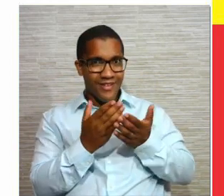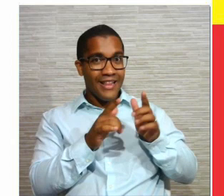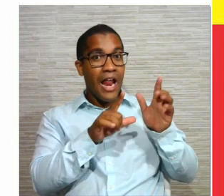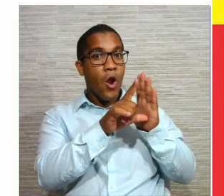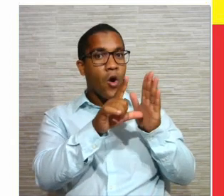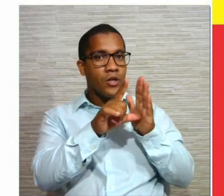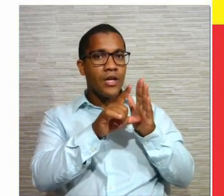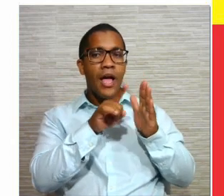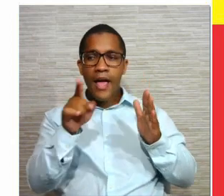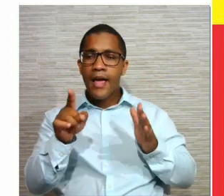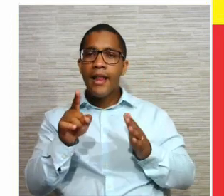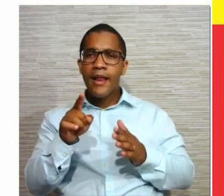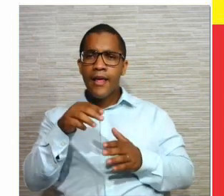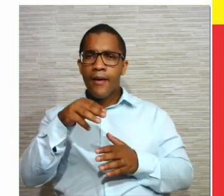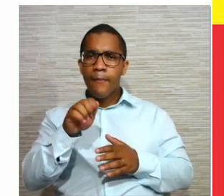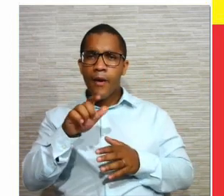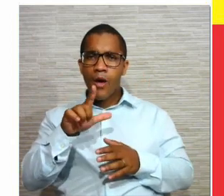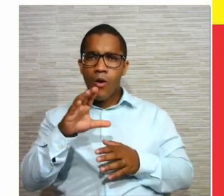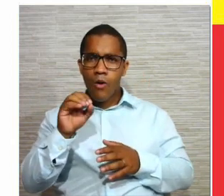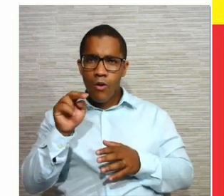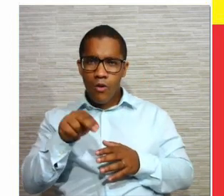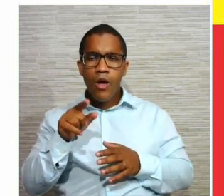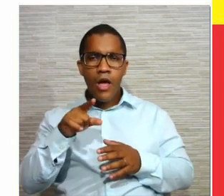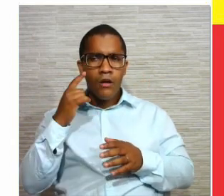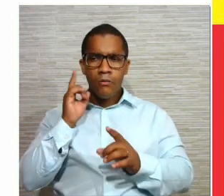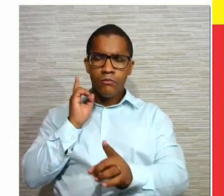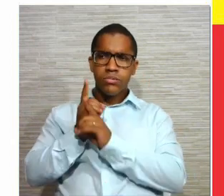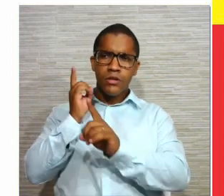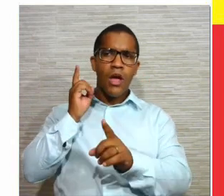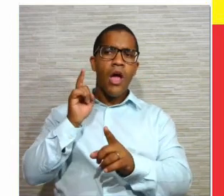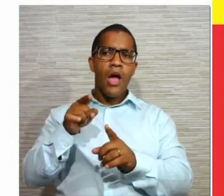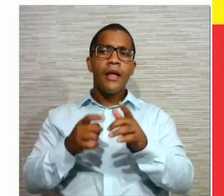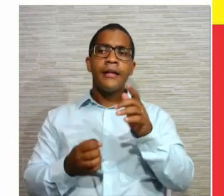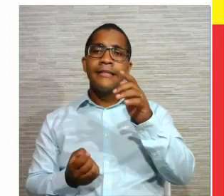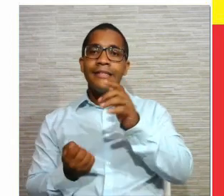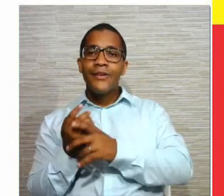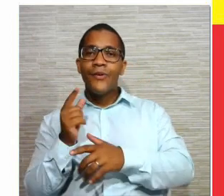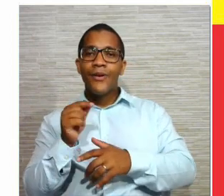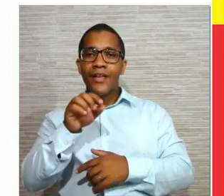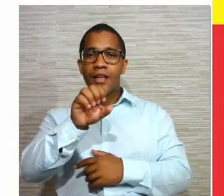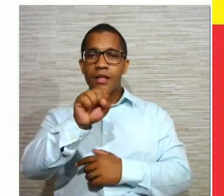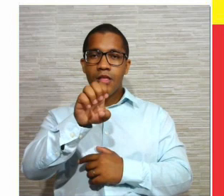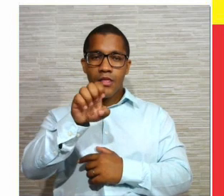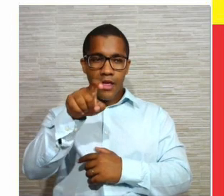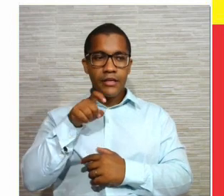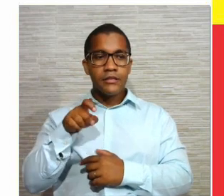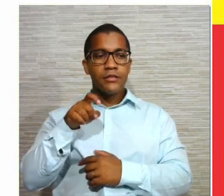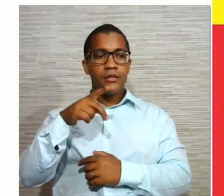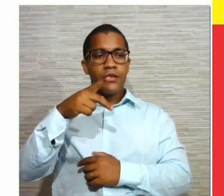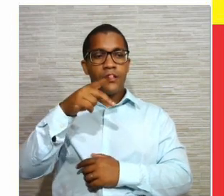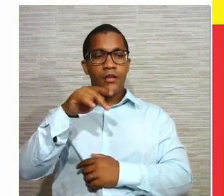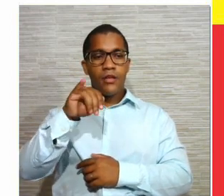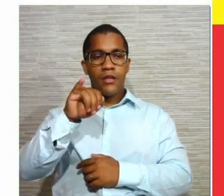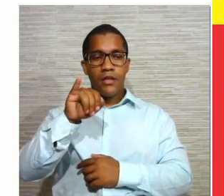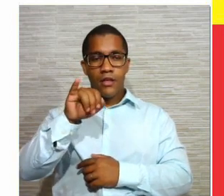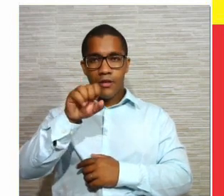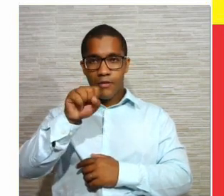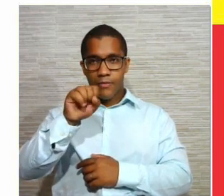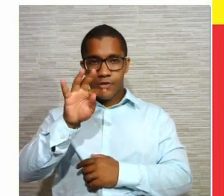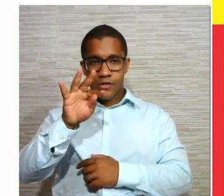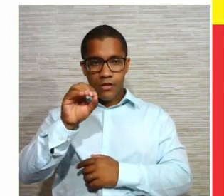aí Malcolm McLaren descobriu eles e acabou produzindo, né, o Sex Pistols, que realmente fez